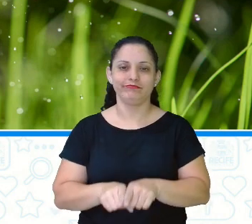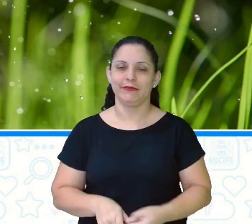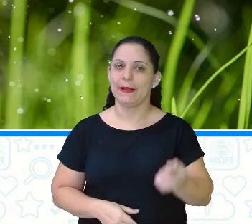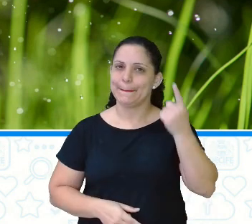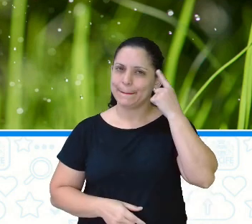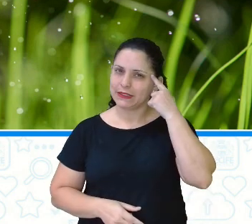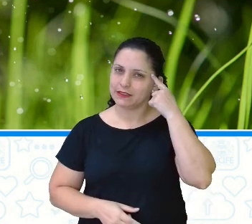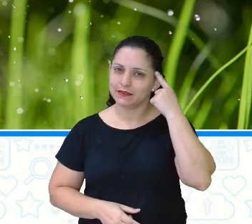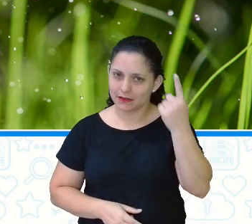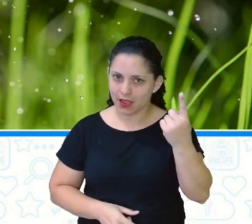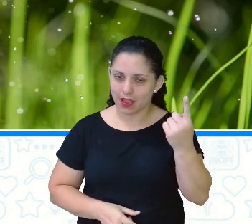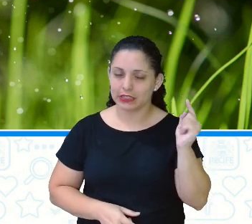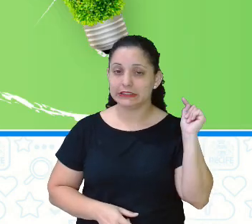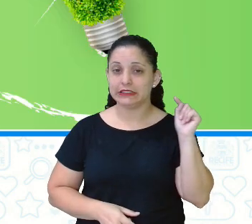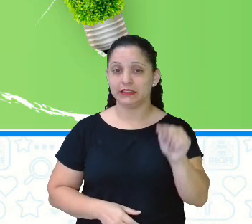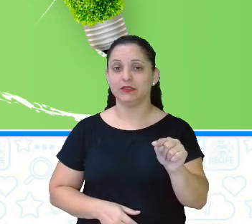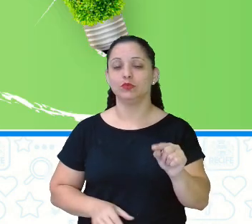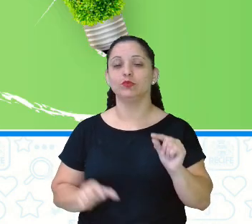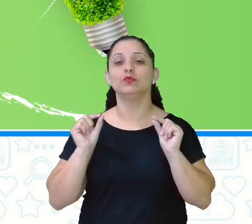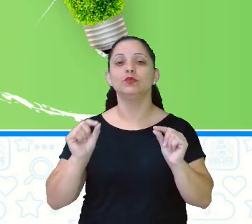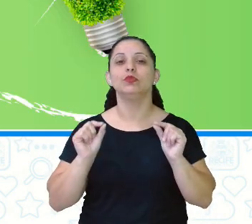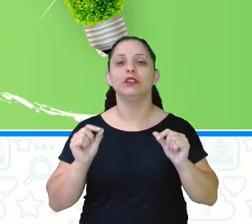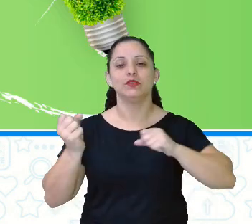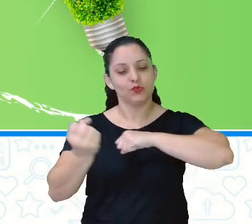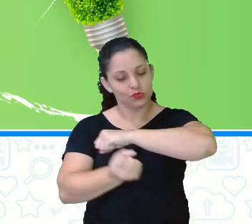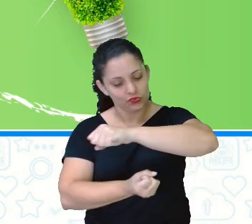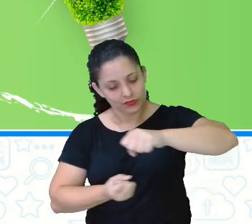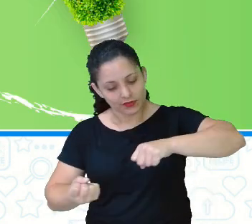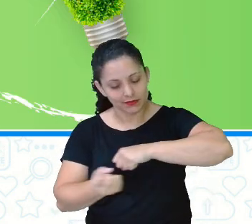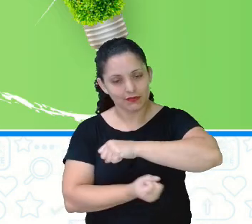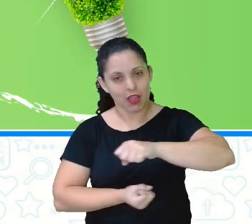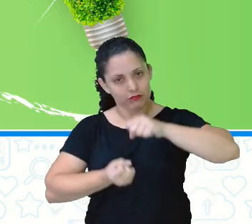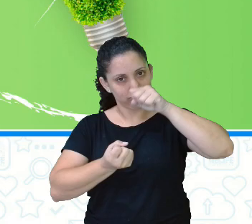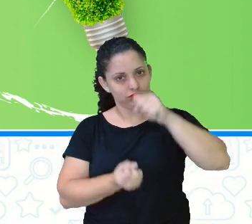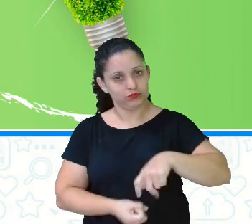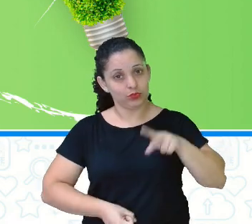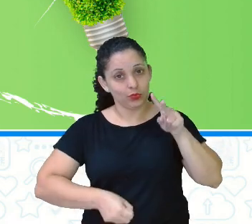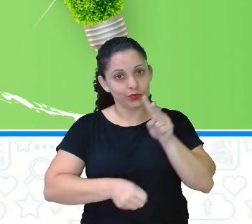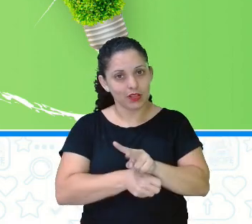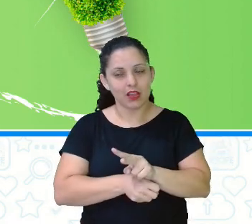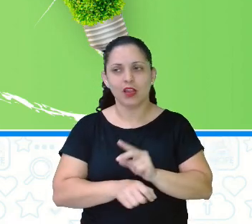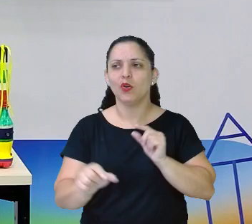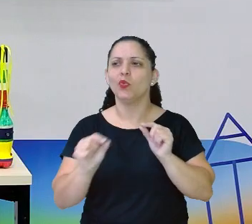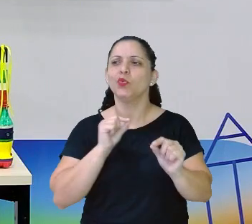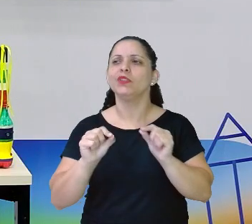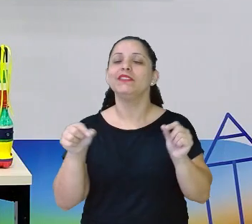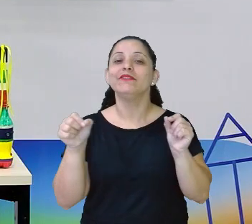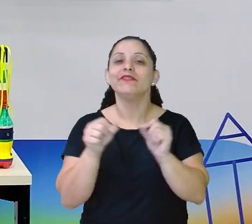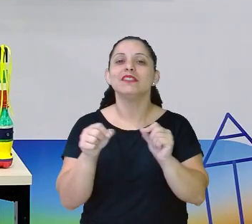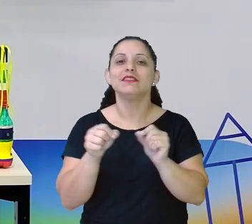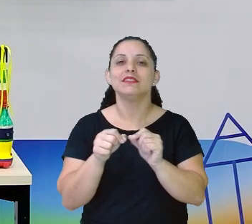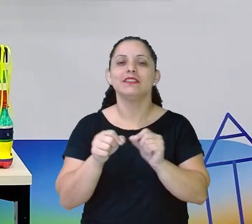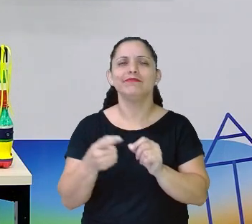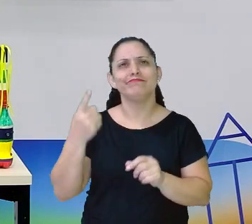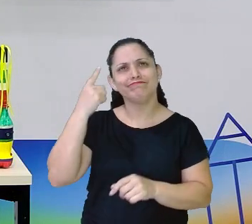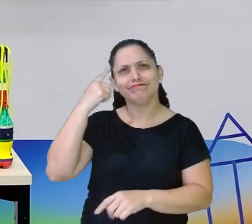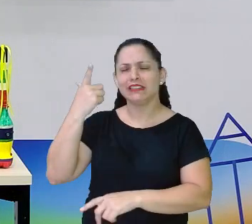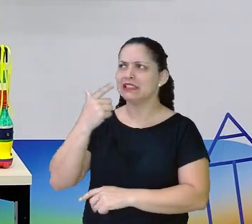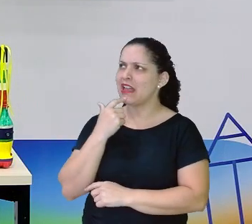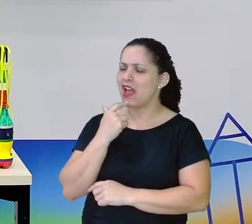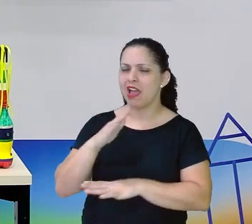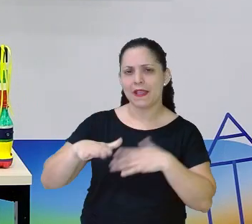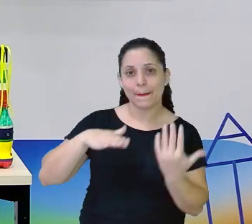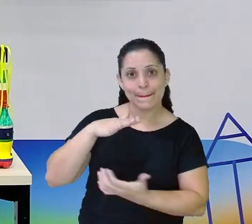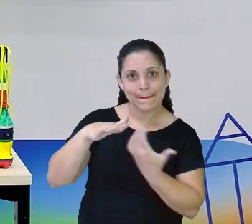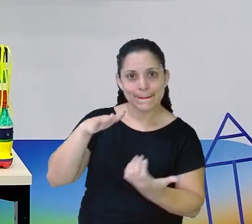nessas formas é pensar de forma sustentável. O que mais podemos fazer? E aí eu penso, grandes